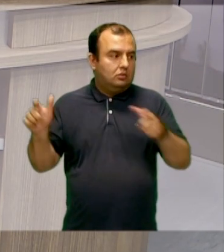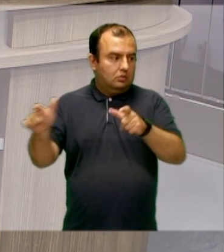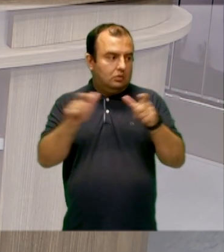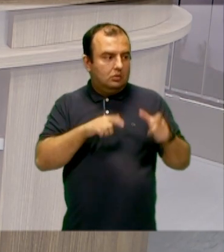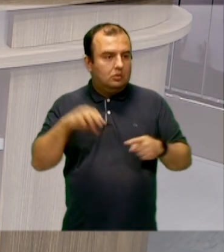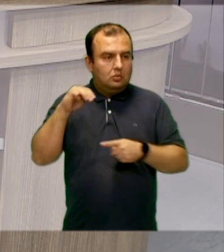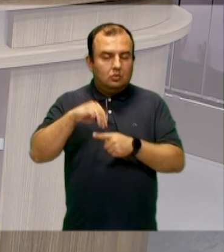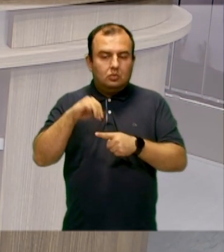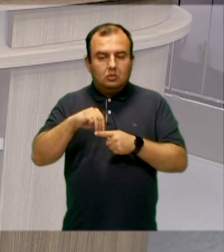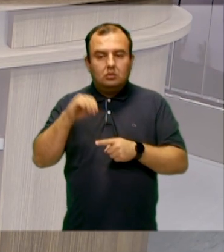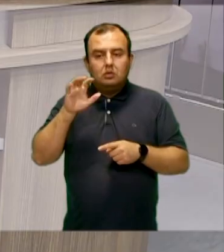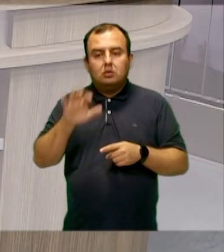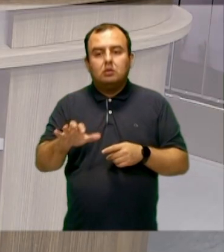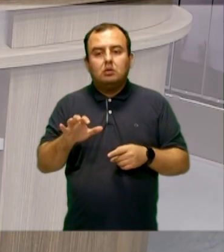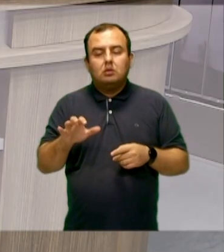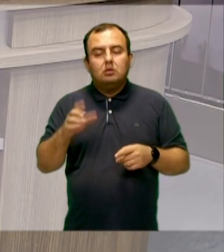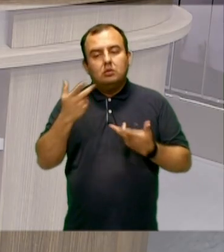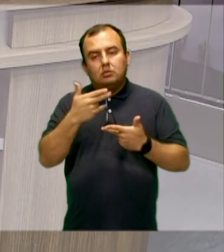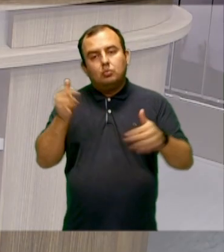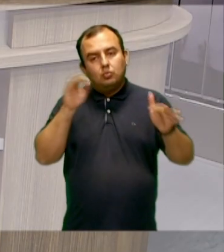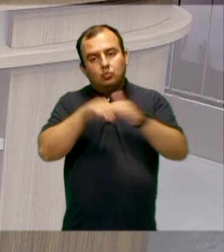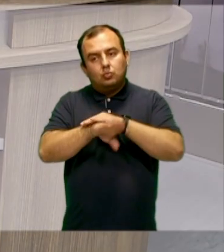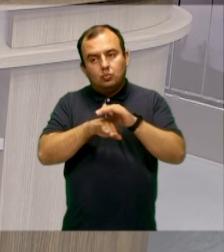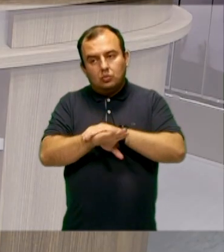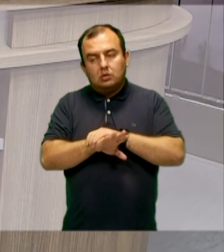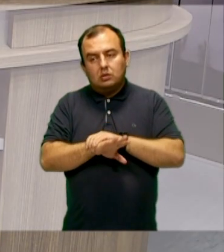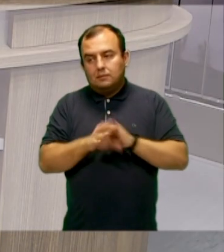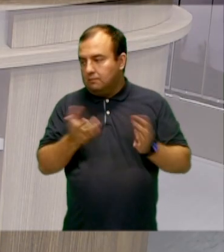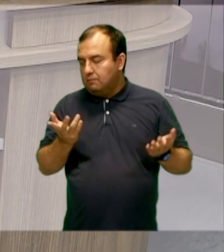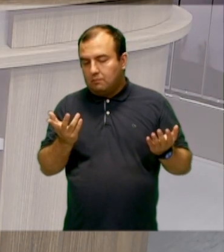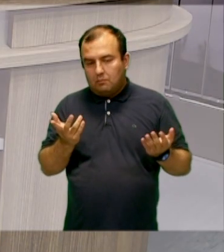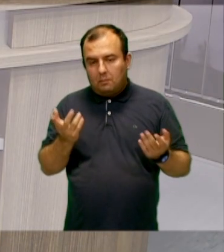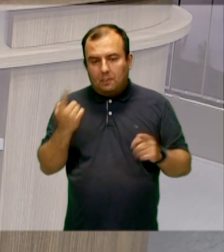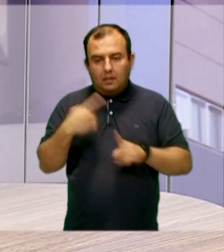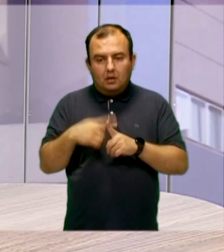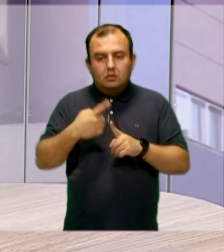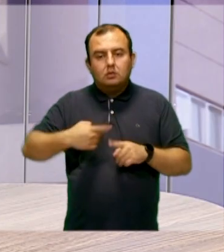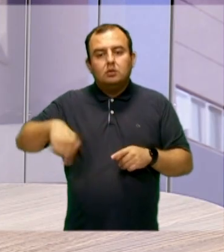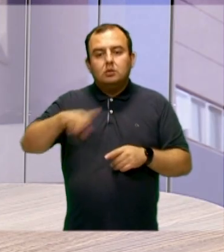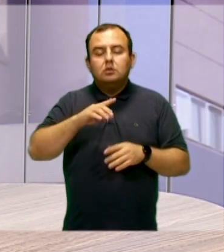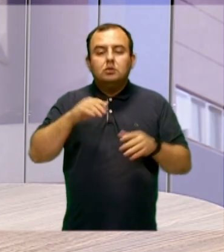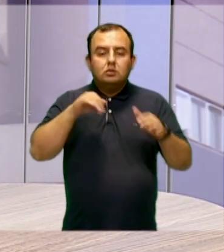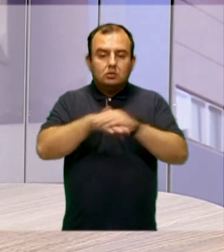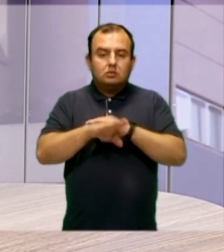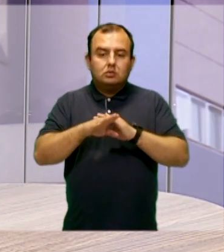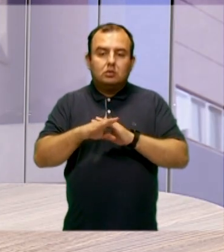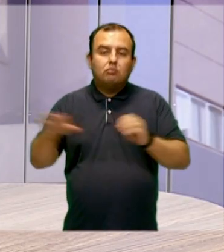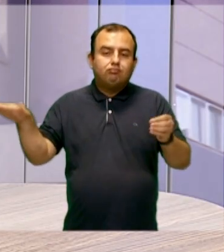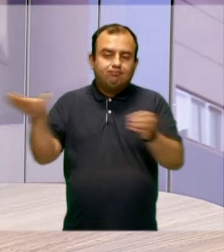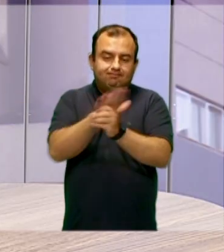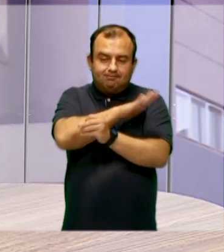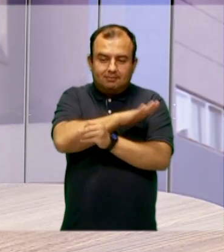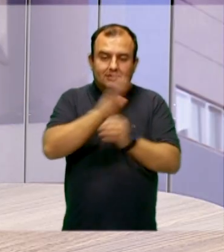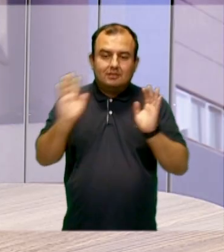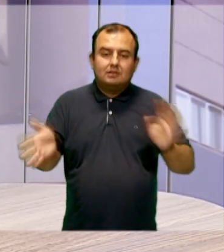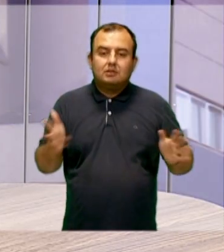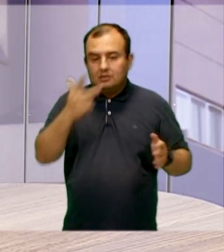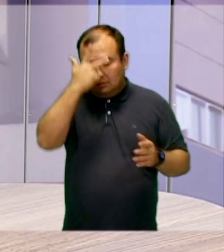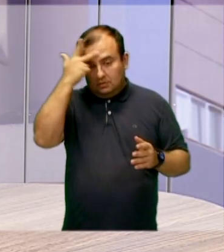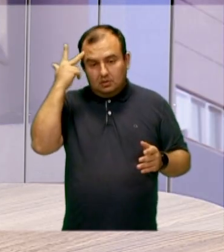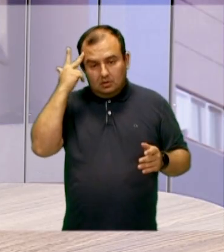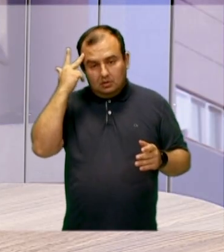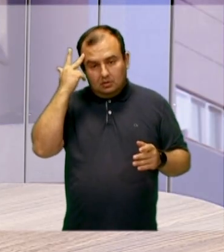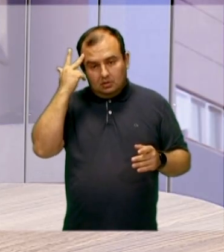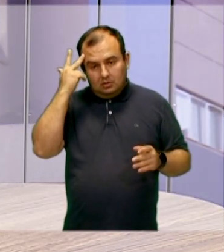tem, são caixas de arquivo, porque o nosso arquivo central está lotado, né? Então as pessoas